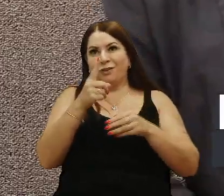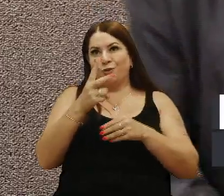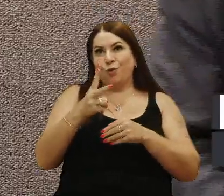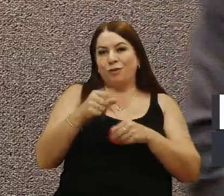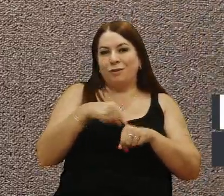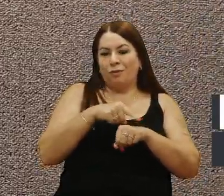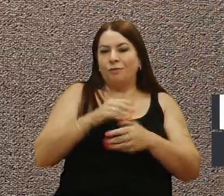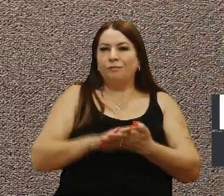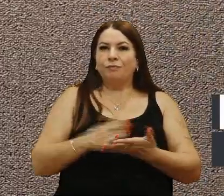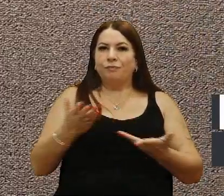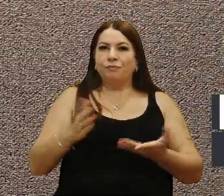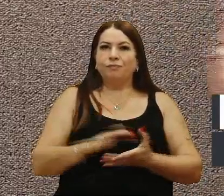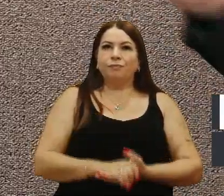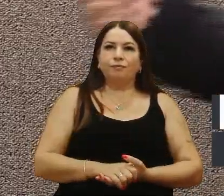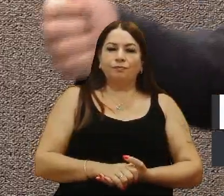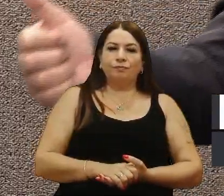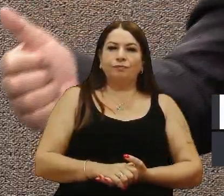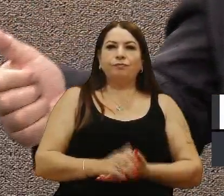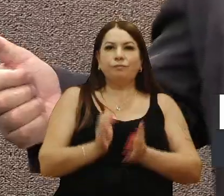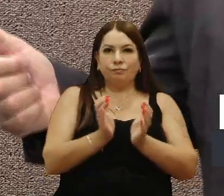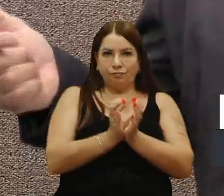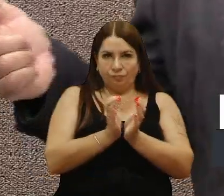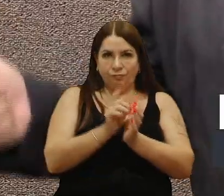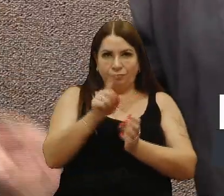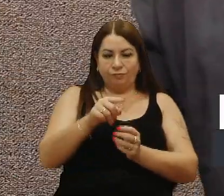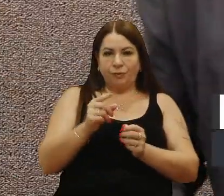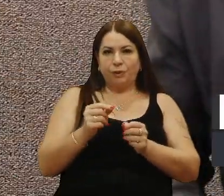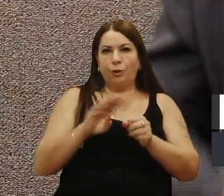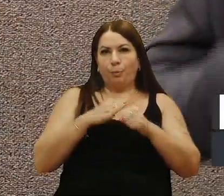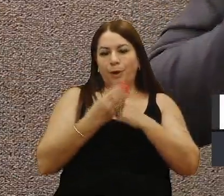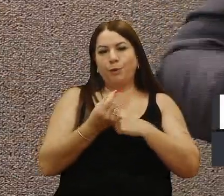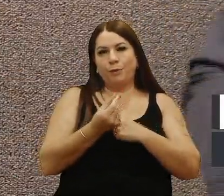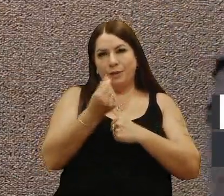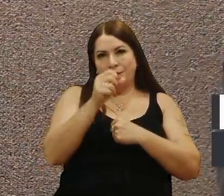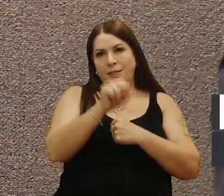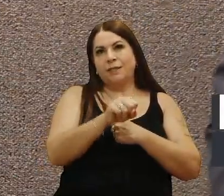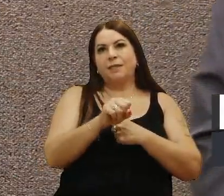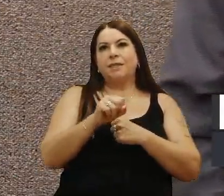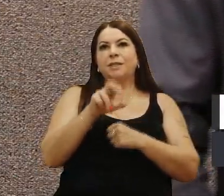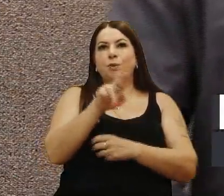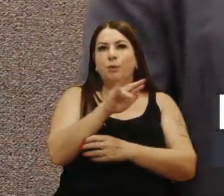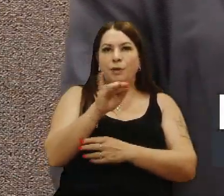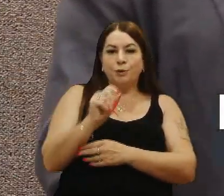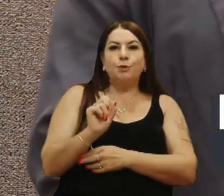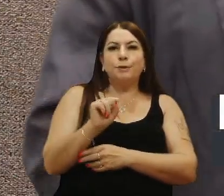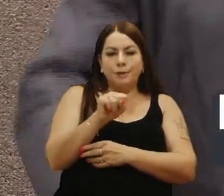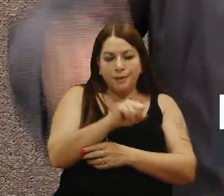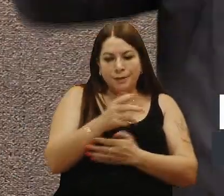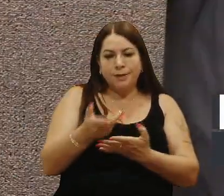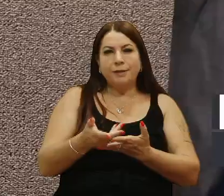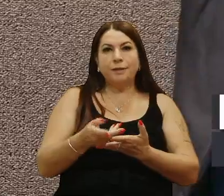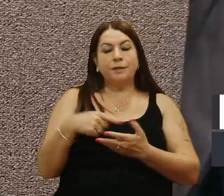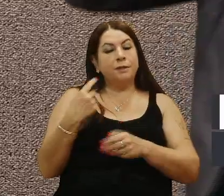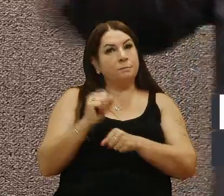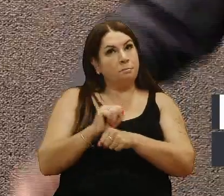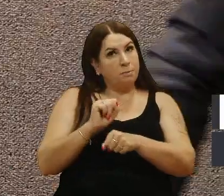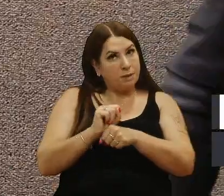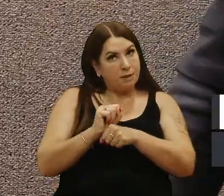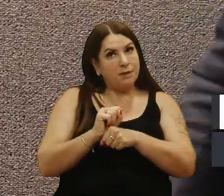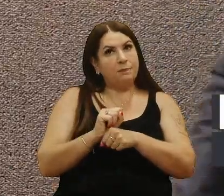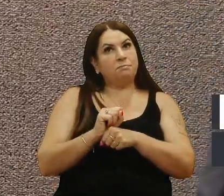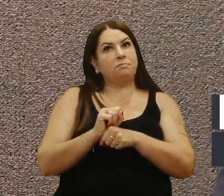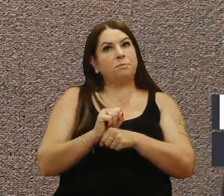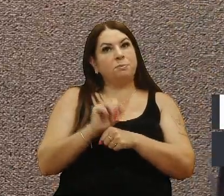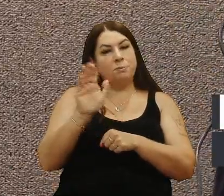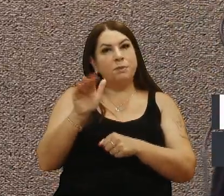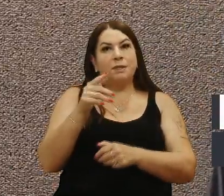Então, meu nobre colega, Cruzeiro é assim, Risso é assim, nós esperamos que nós receba no